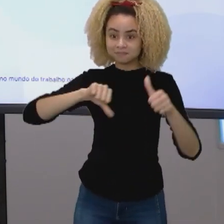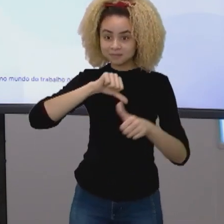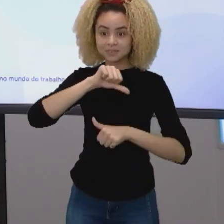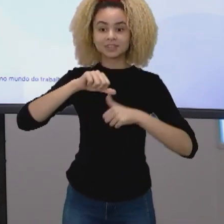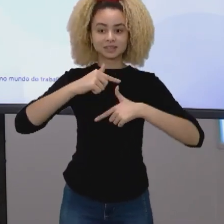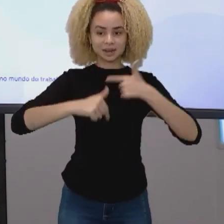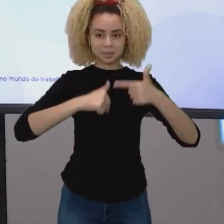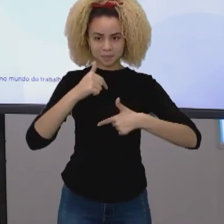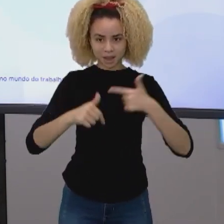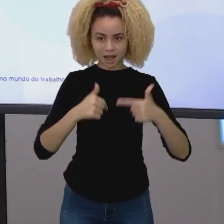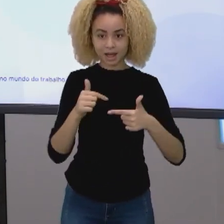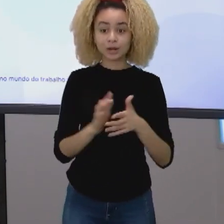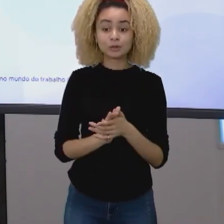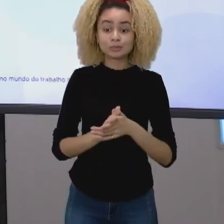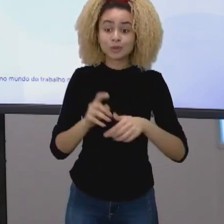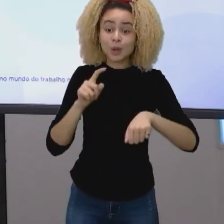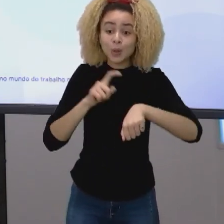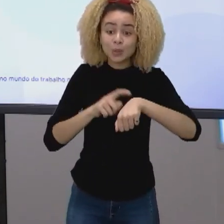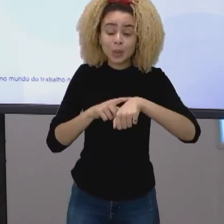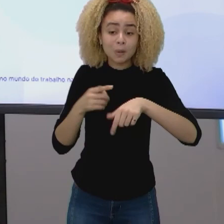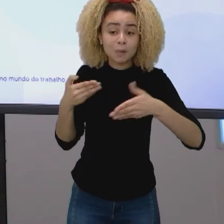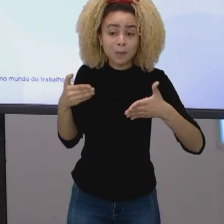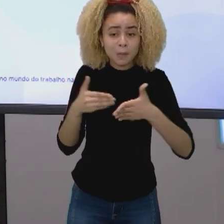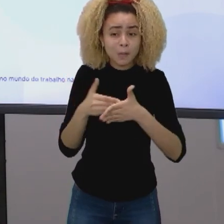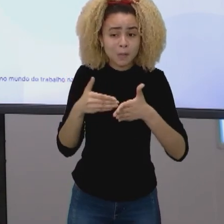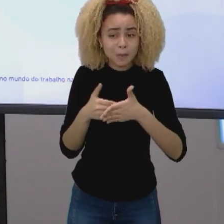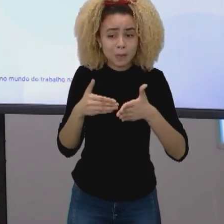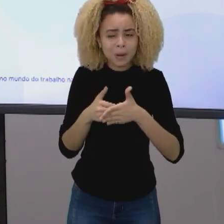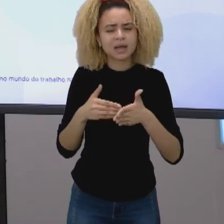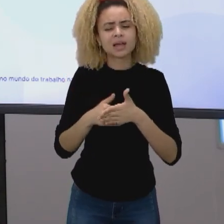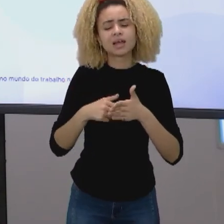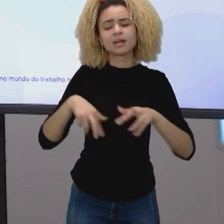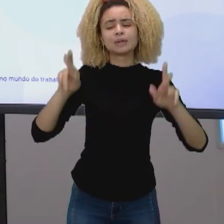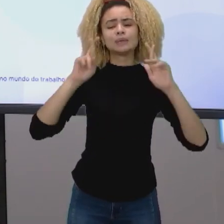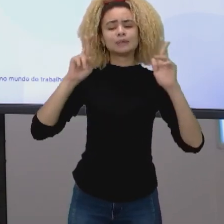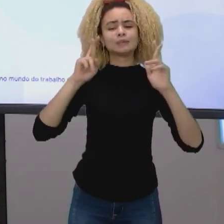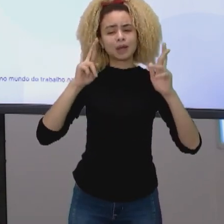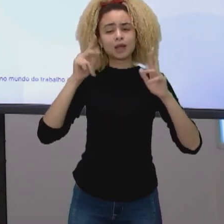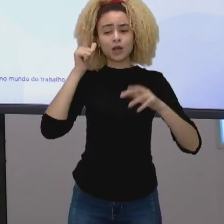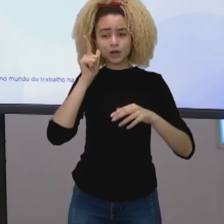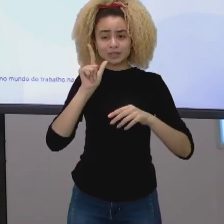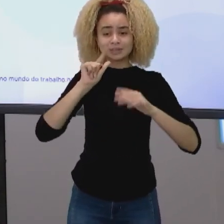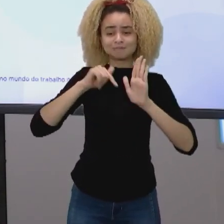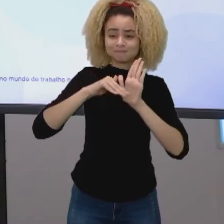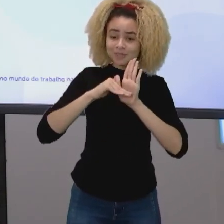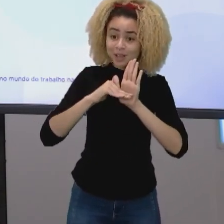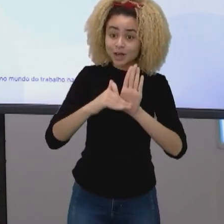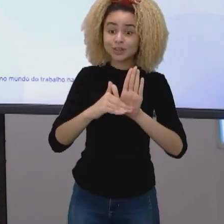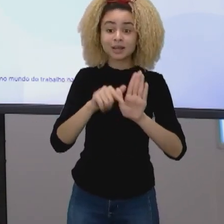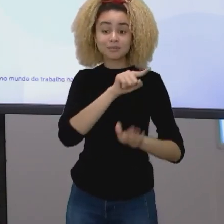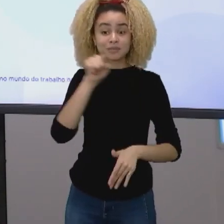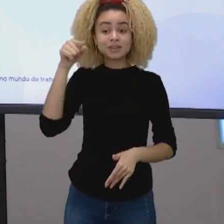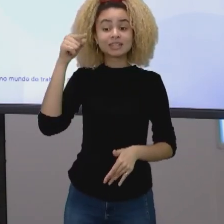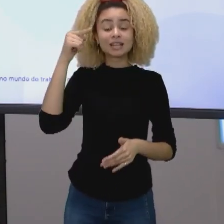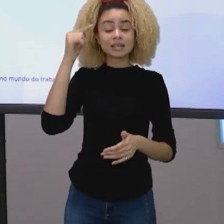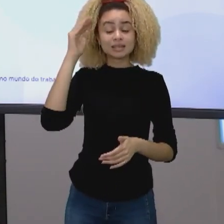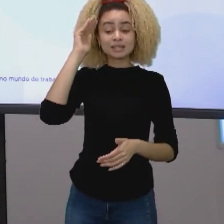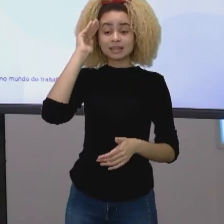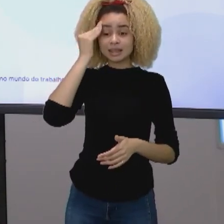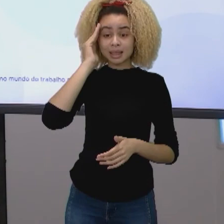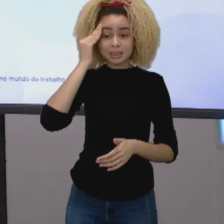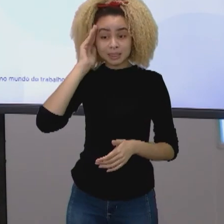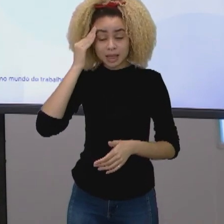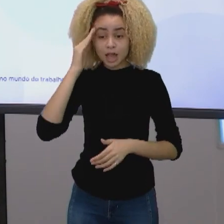trabalho. O meu tempo aqui acabou, eu espero ter ajudado vocês a saberem um pouco mais sobre